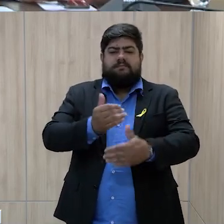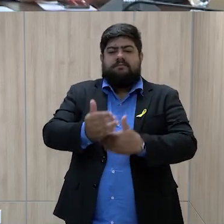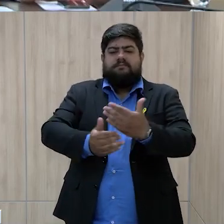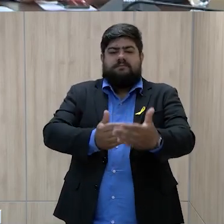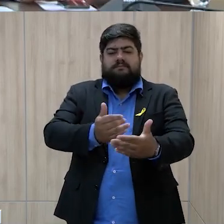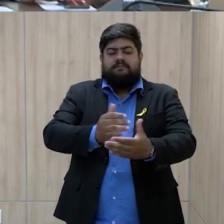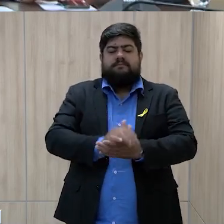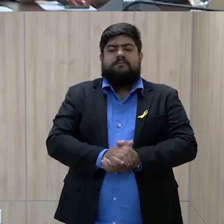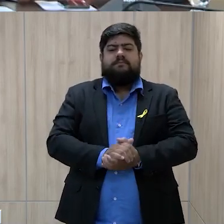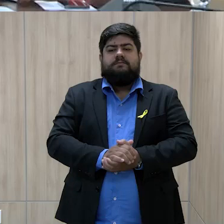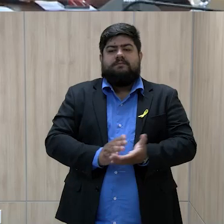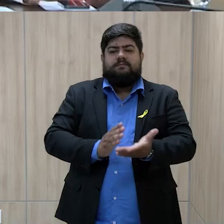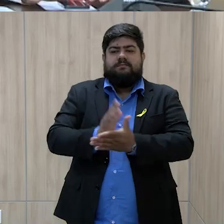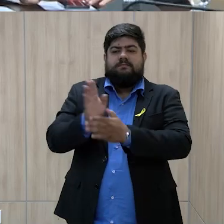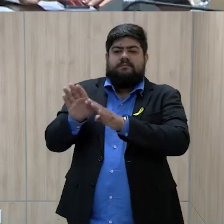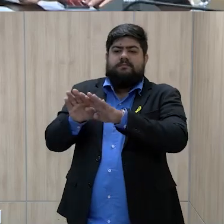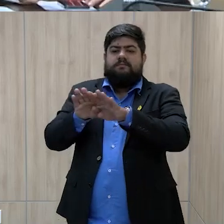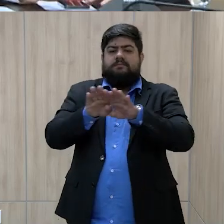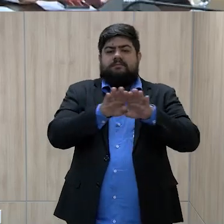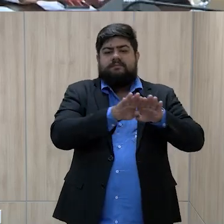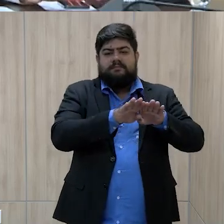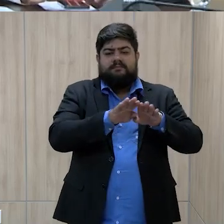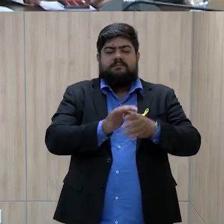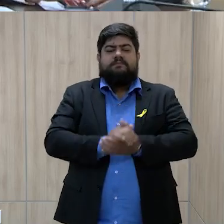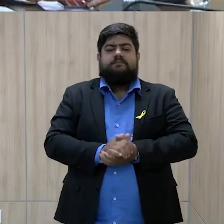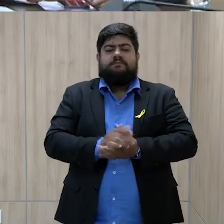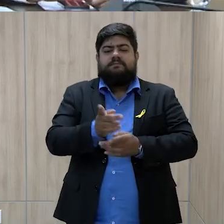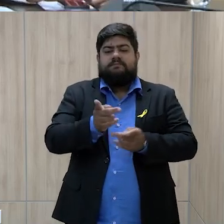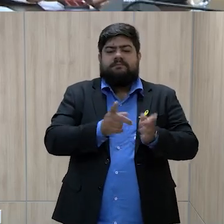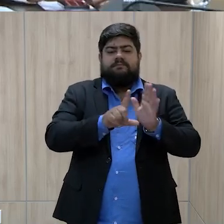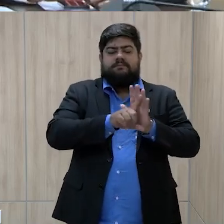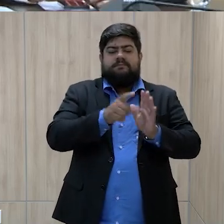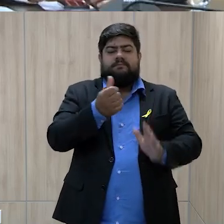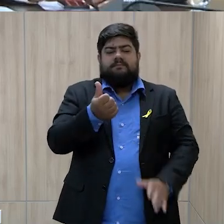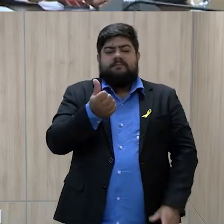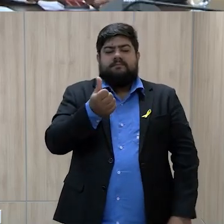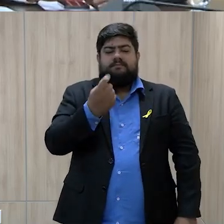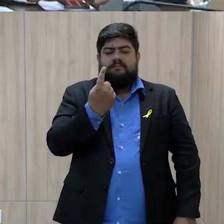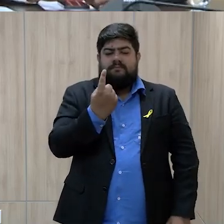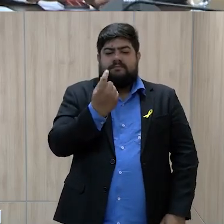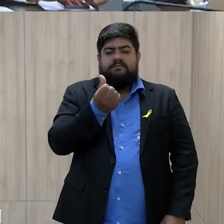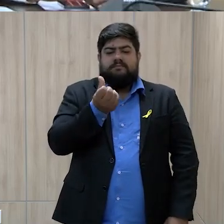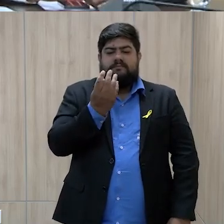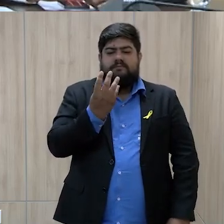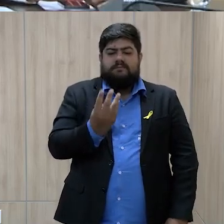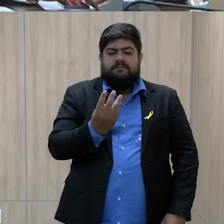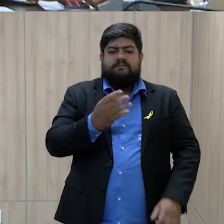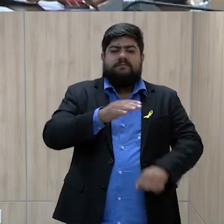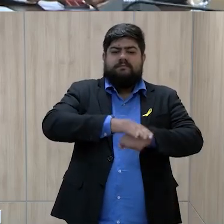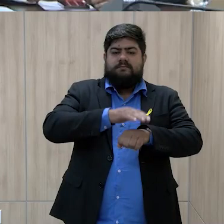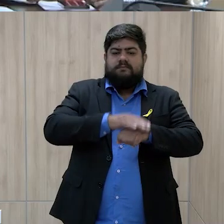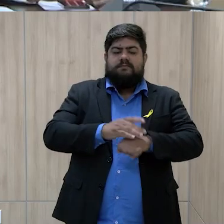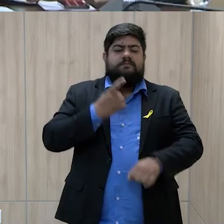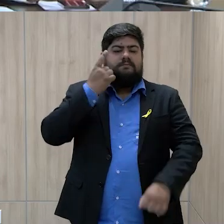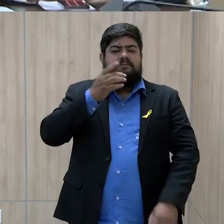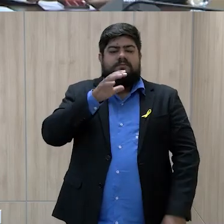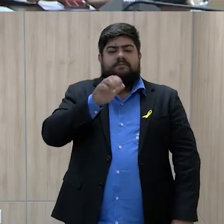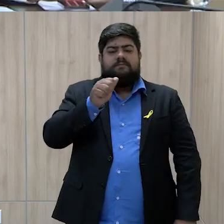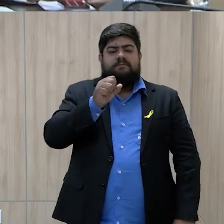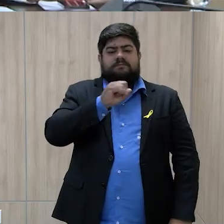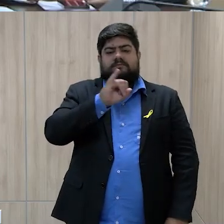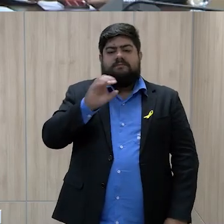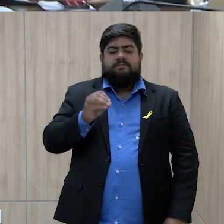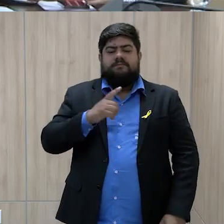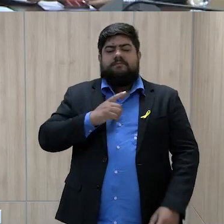e segue a tramitação aprovação por unanimidade projeto de lei 164 2023 da autoria Deputado